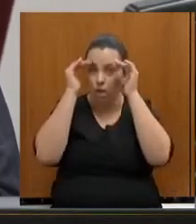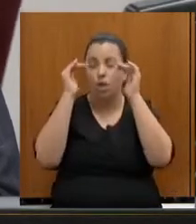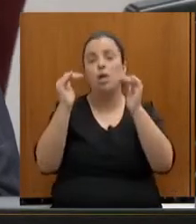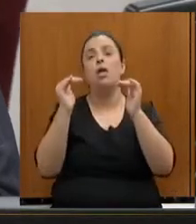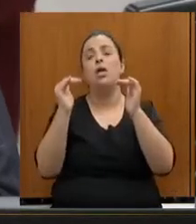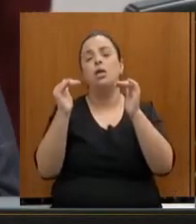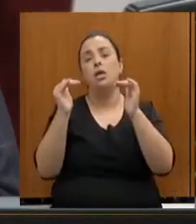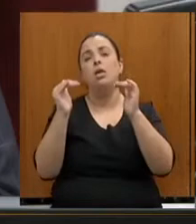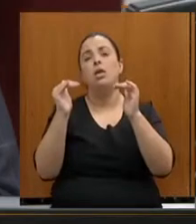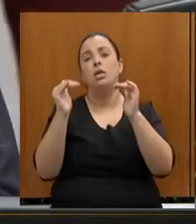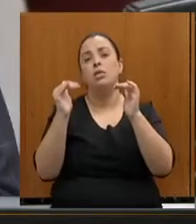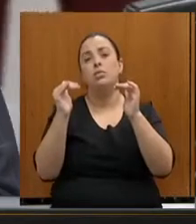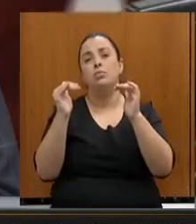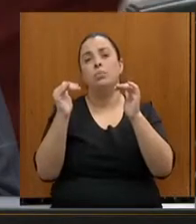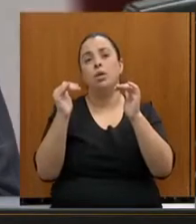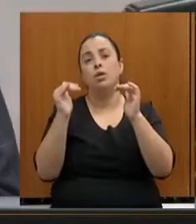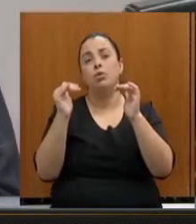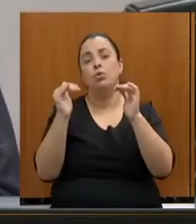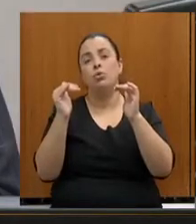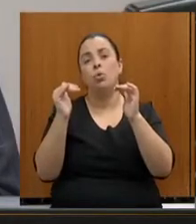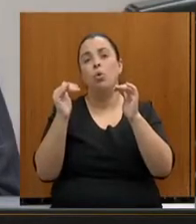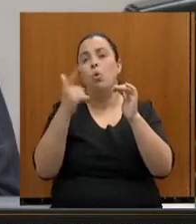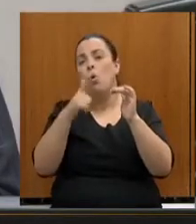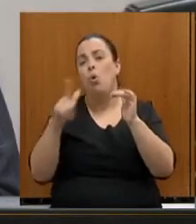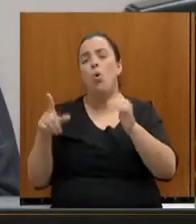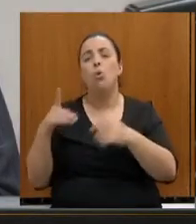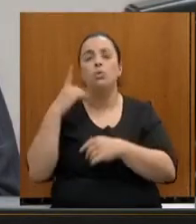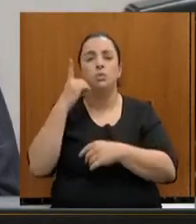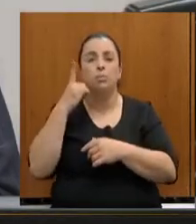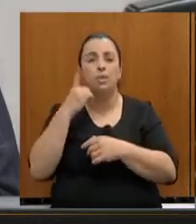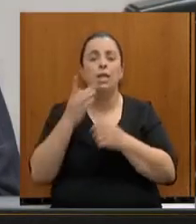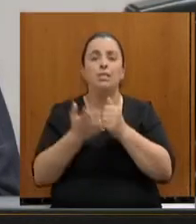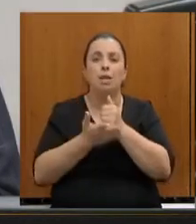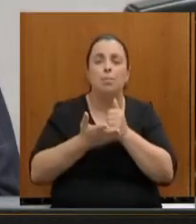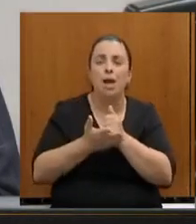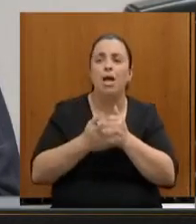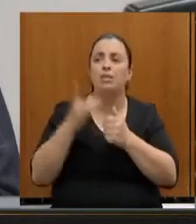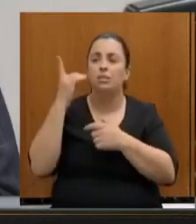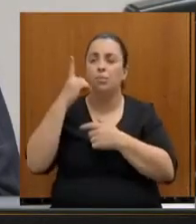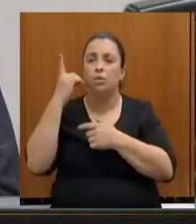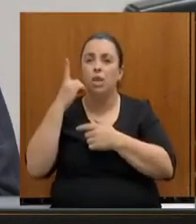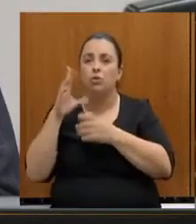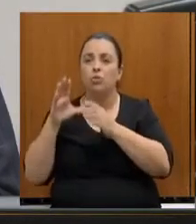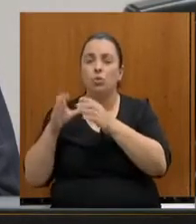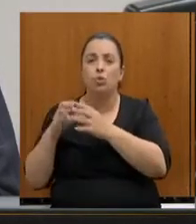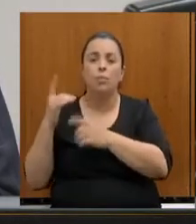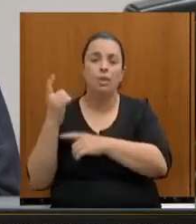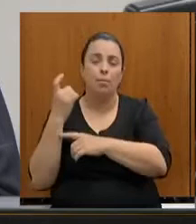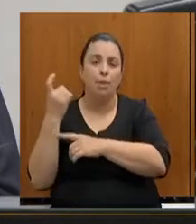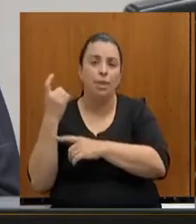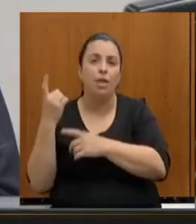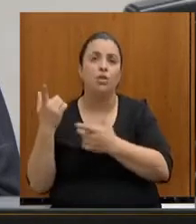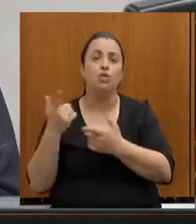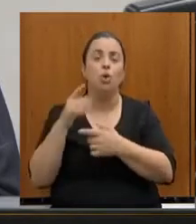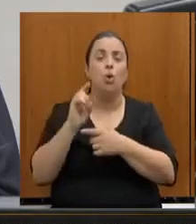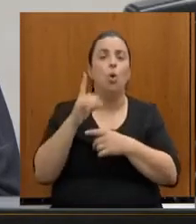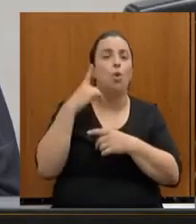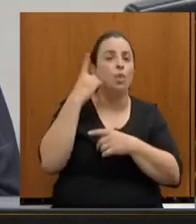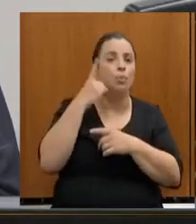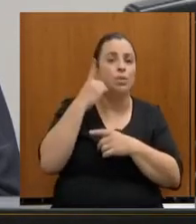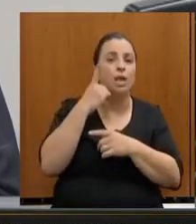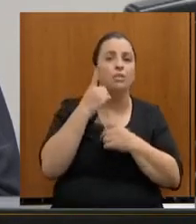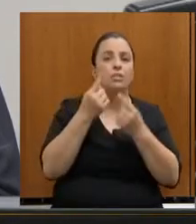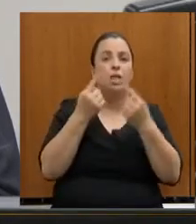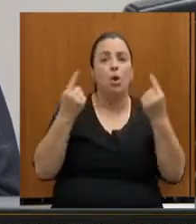Não só com o deputado da base deputado do bloco independente ou deputados da oposição com